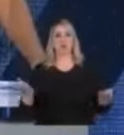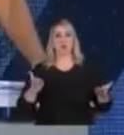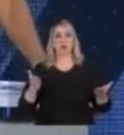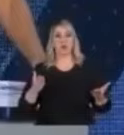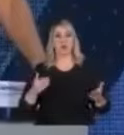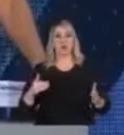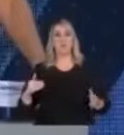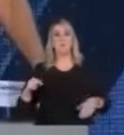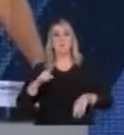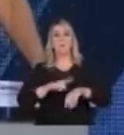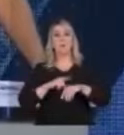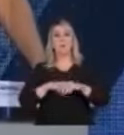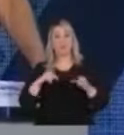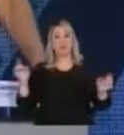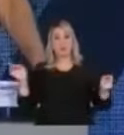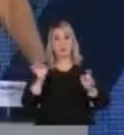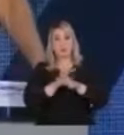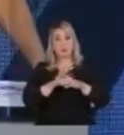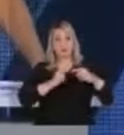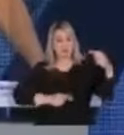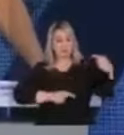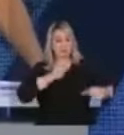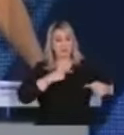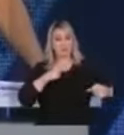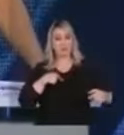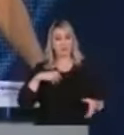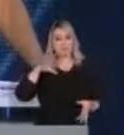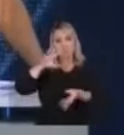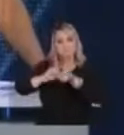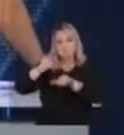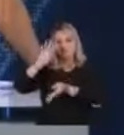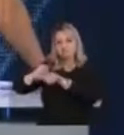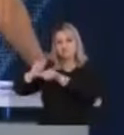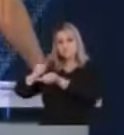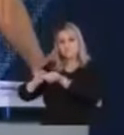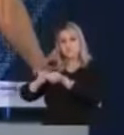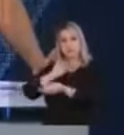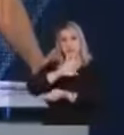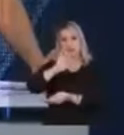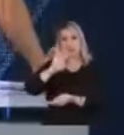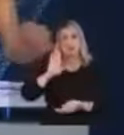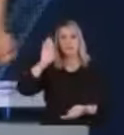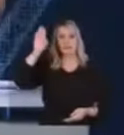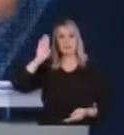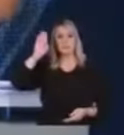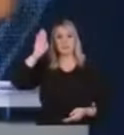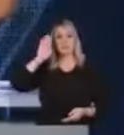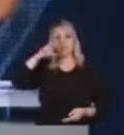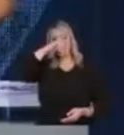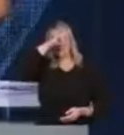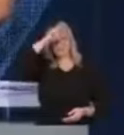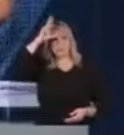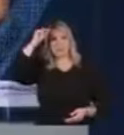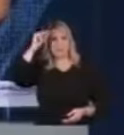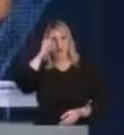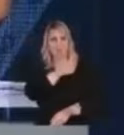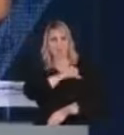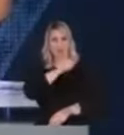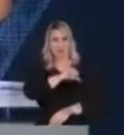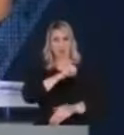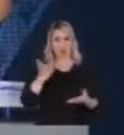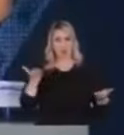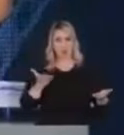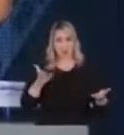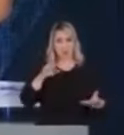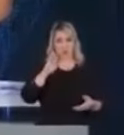agora então ao momento de conclusão deste debate Vamos às considerações finais de cada um dos candidatos à Prefeitura do Rio de Janeiro que estão